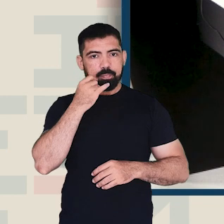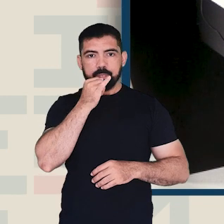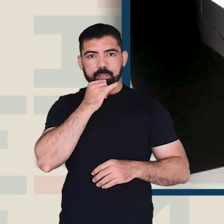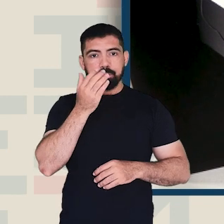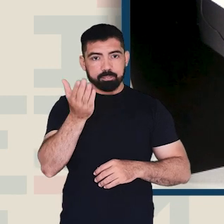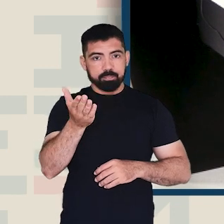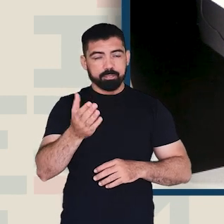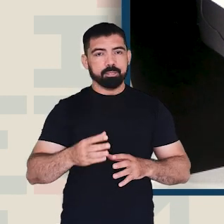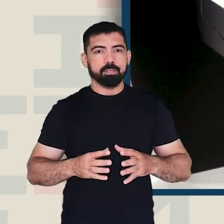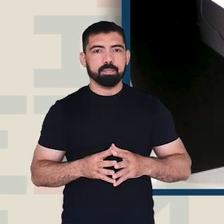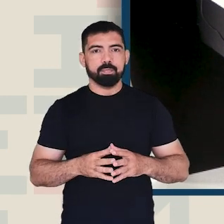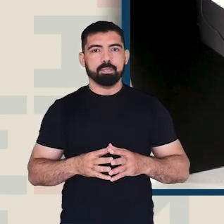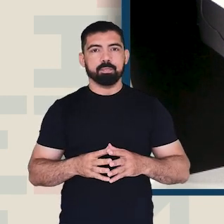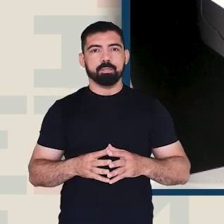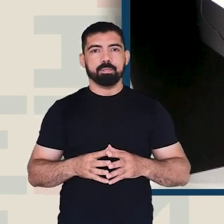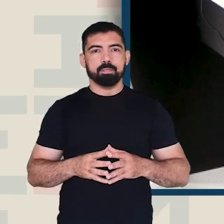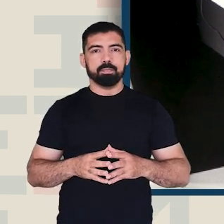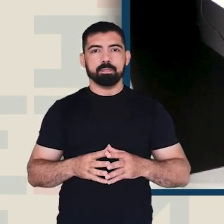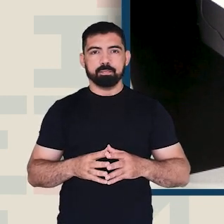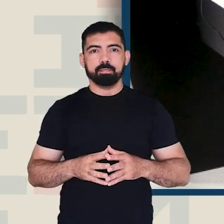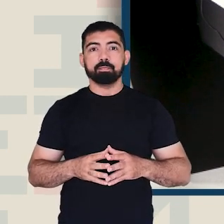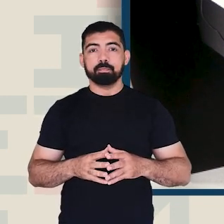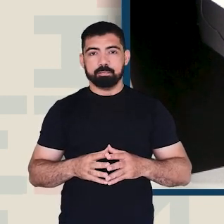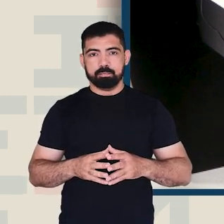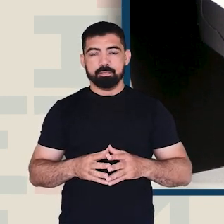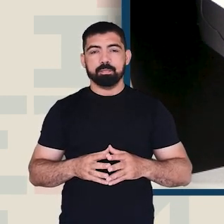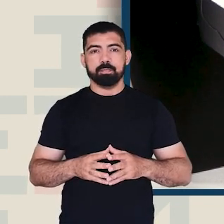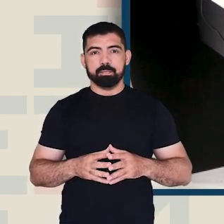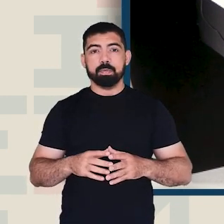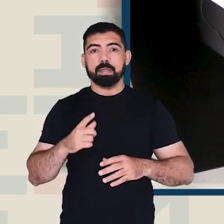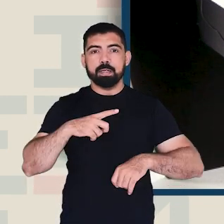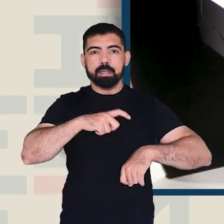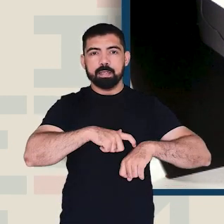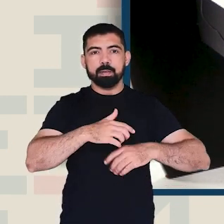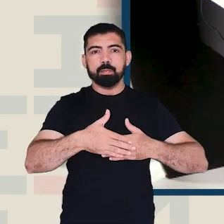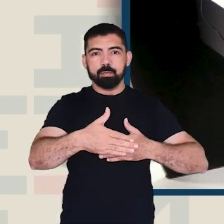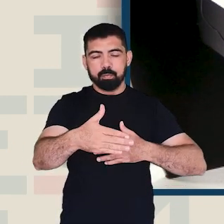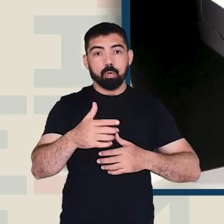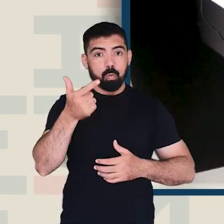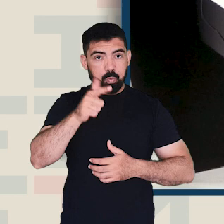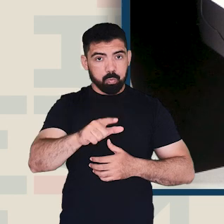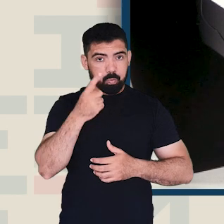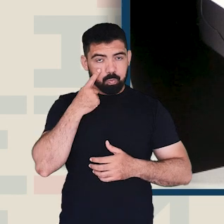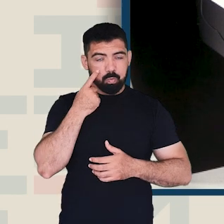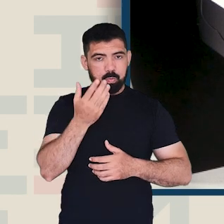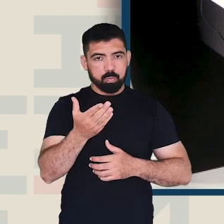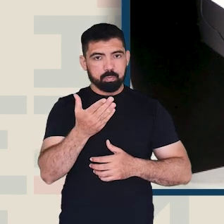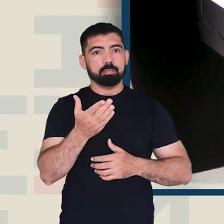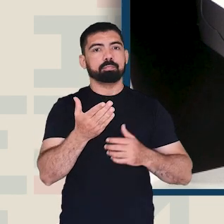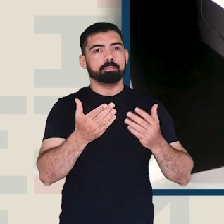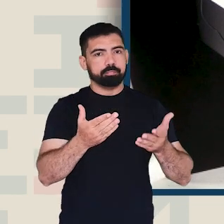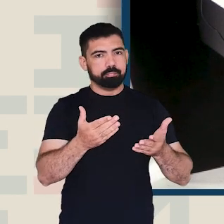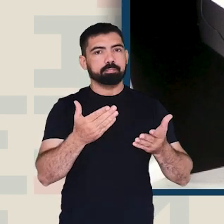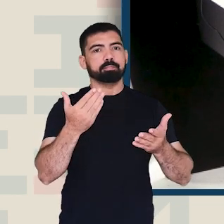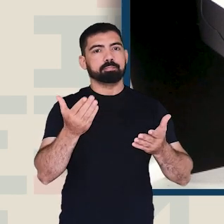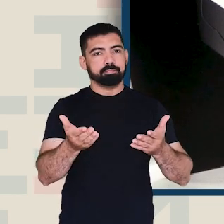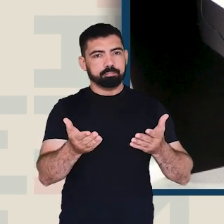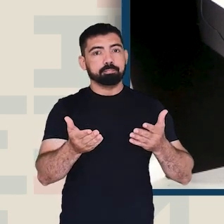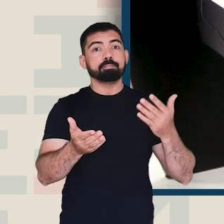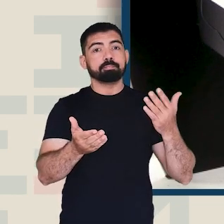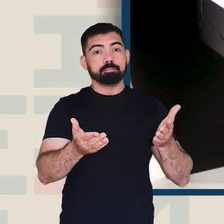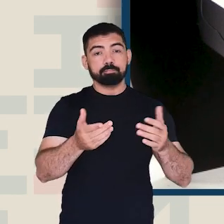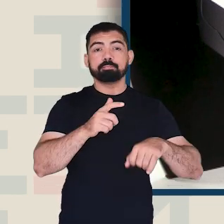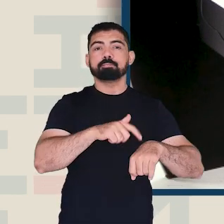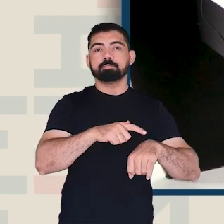Isso são tempos, porque vem durações iguais. Isso são tempos, porque